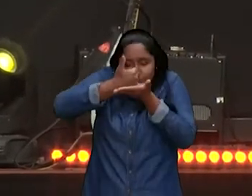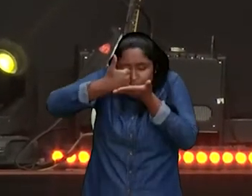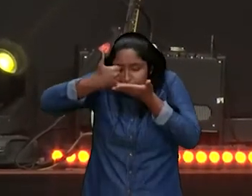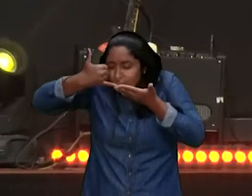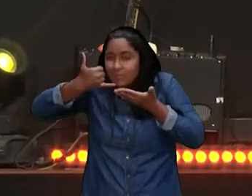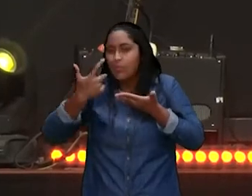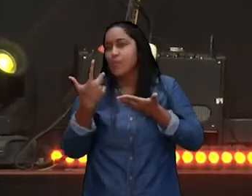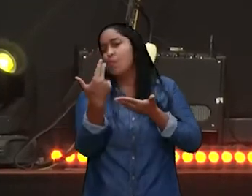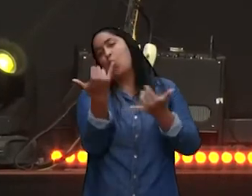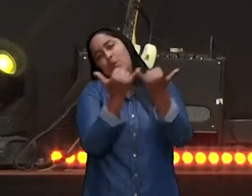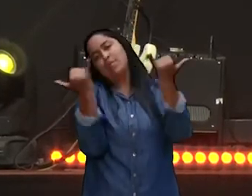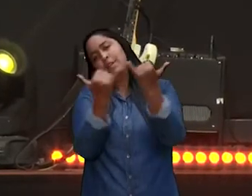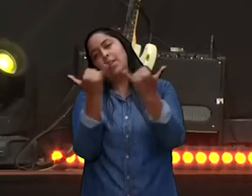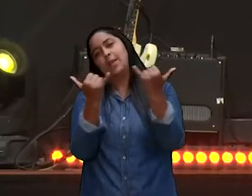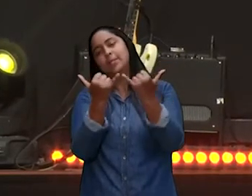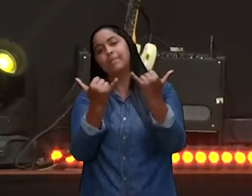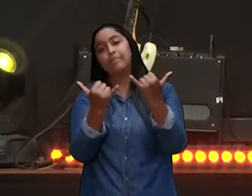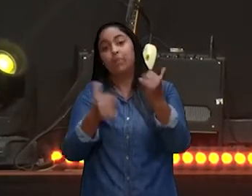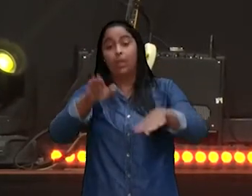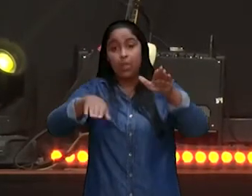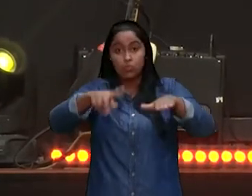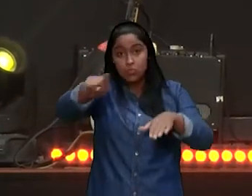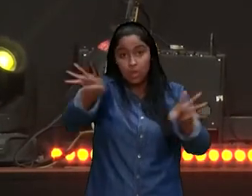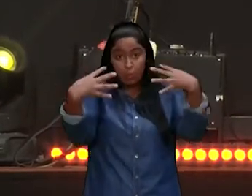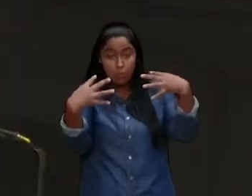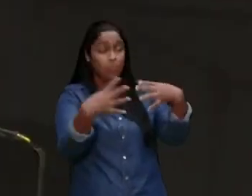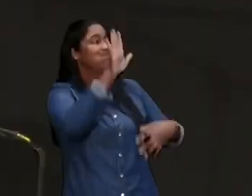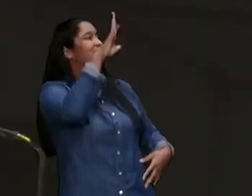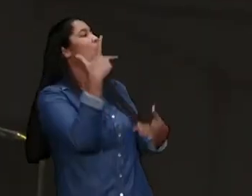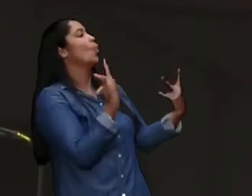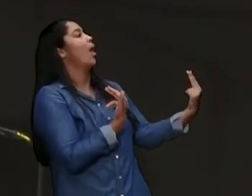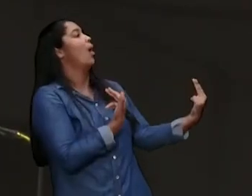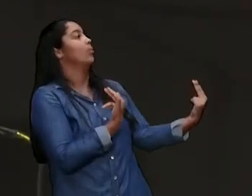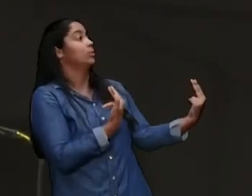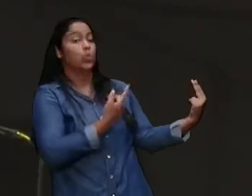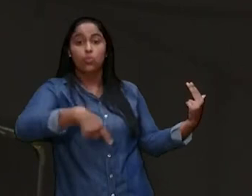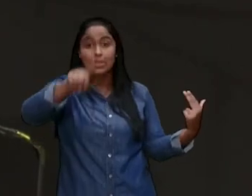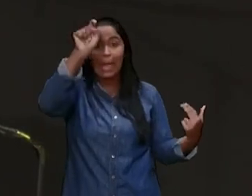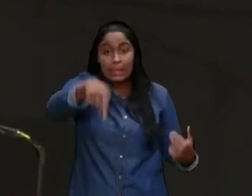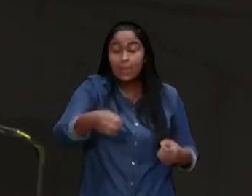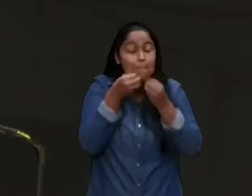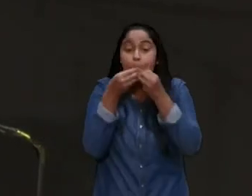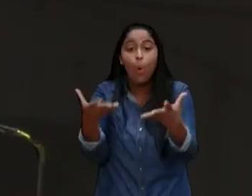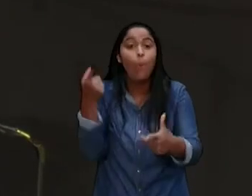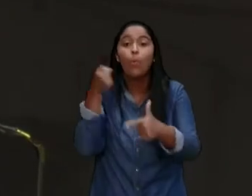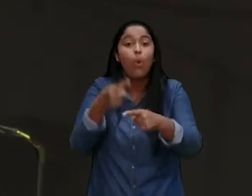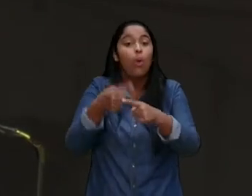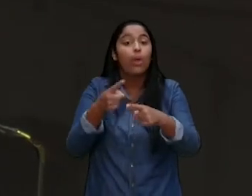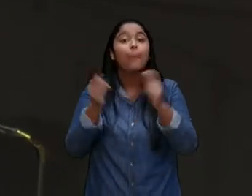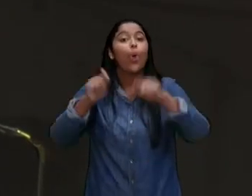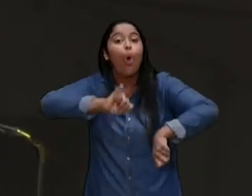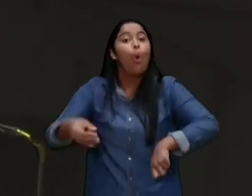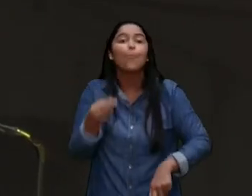pastor é o meu caso e que bom você tá aqui já falei aqui que bom que aquele lugar de endireitar e eu queria dizer que é possível eu